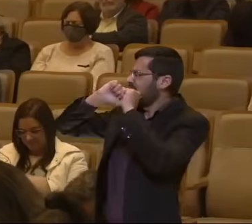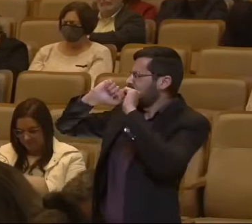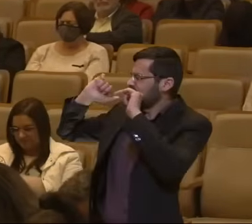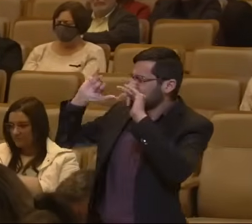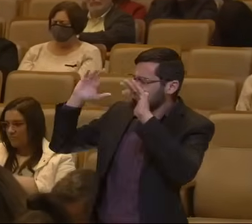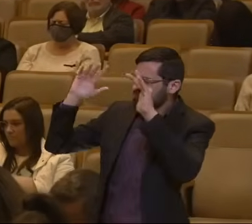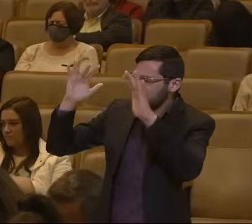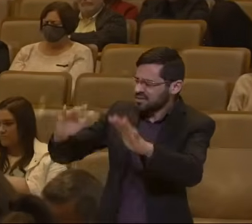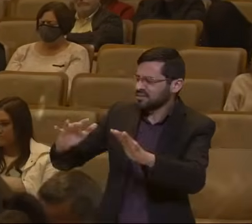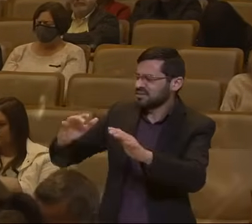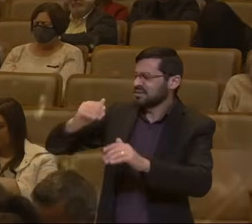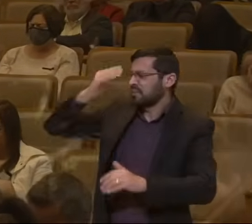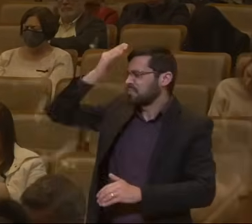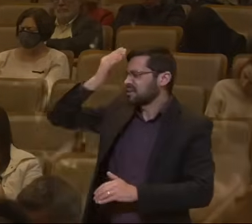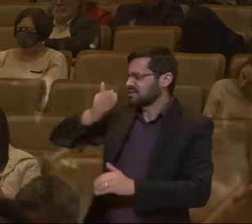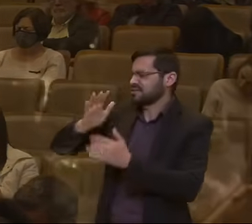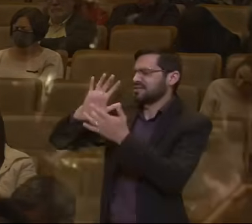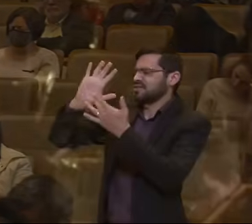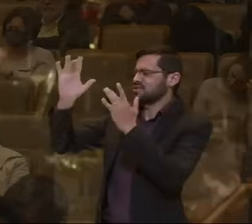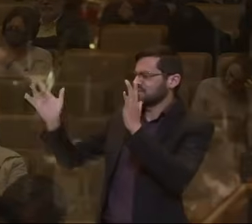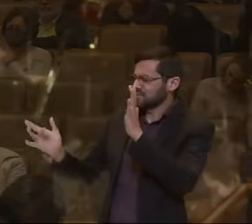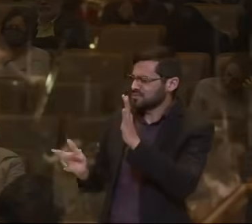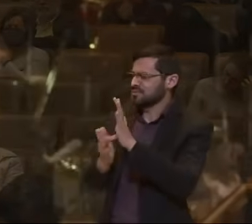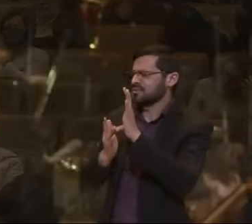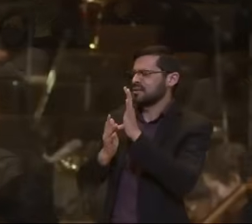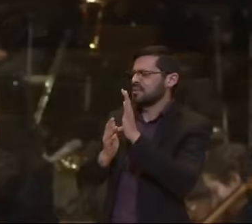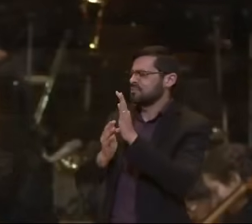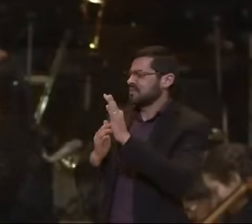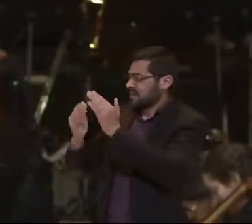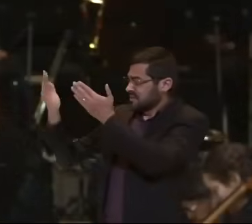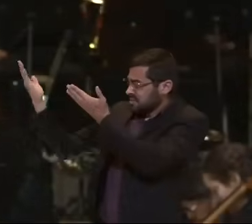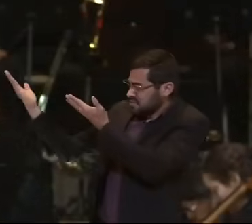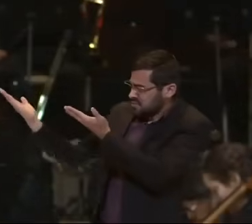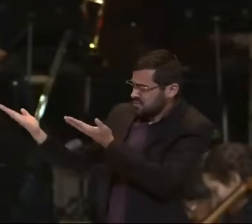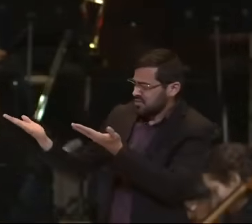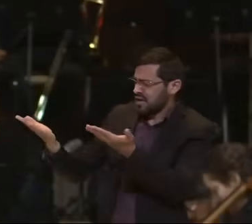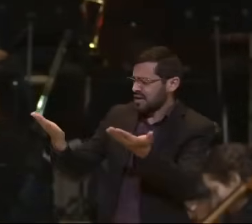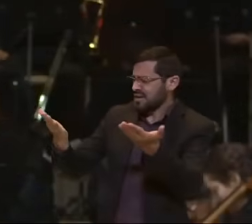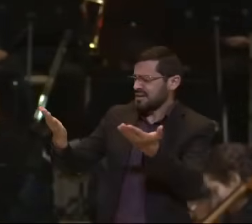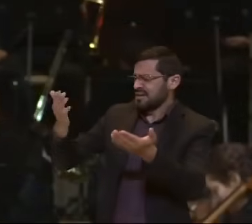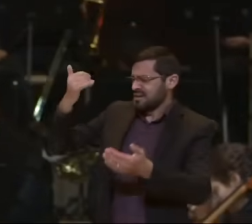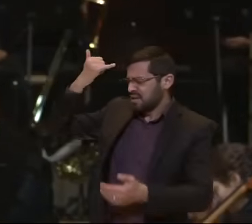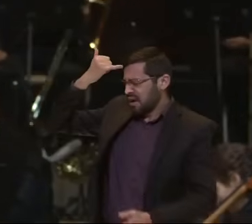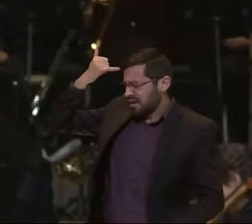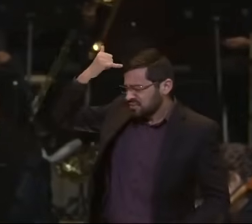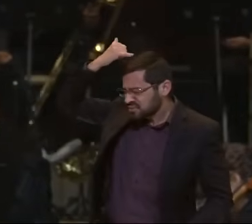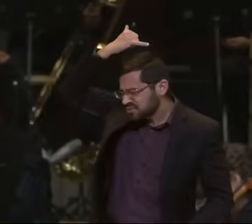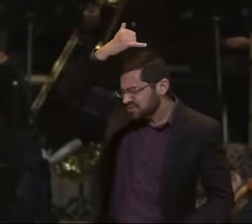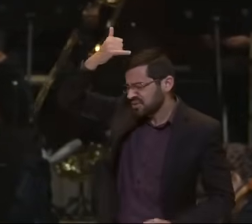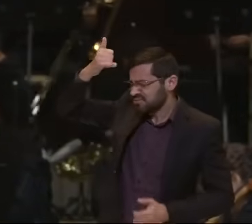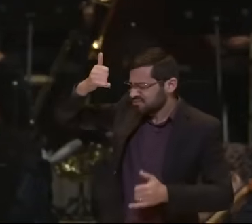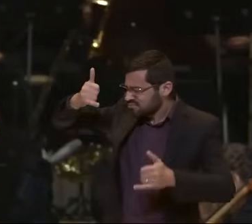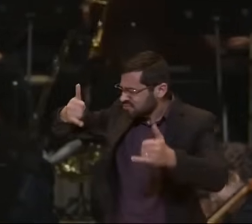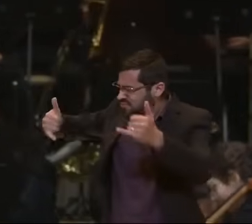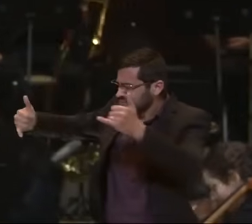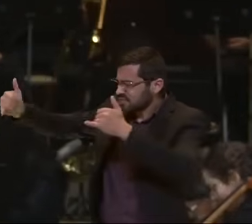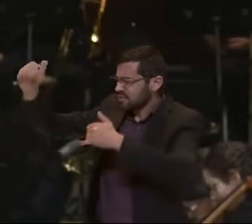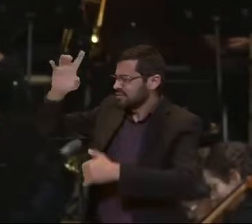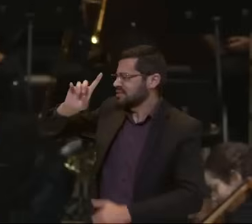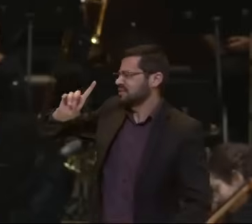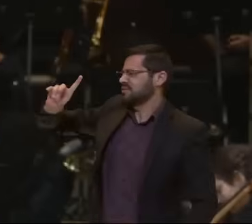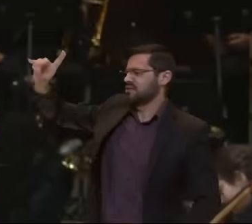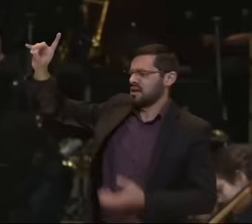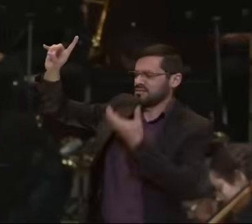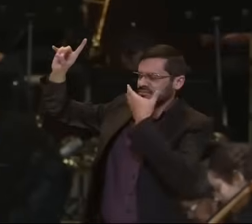Filho Jesus, que venha sobre eles, Senhor, a unção do Deus Pai. Que